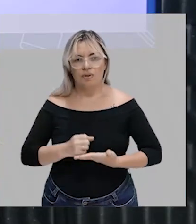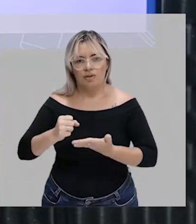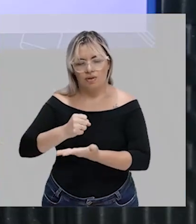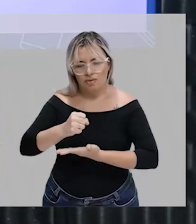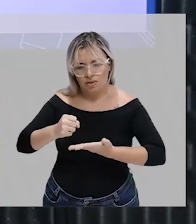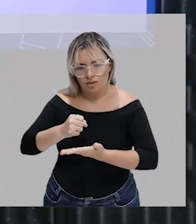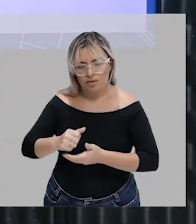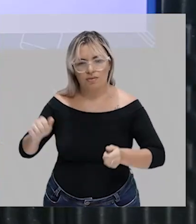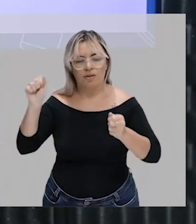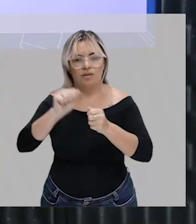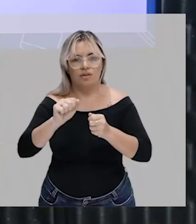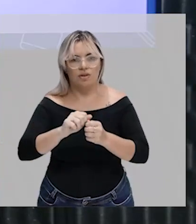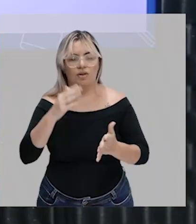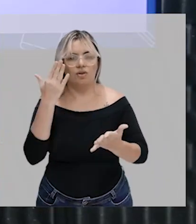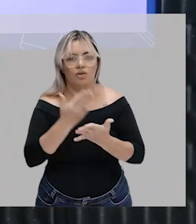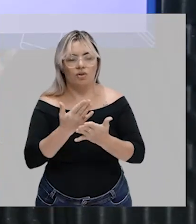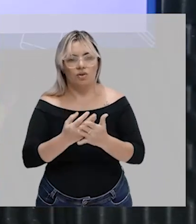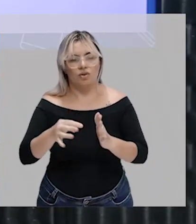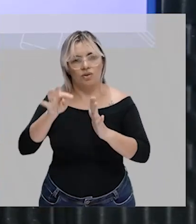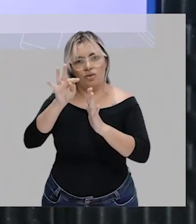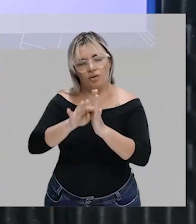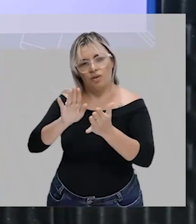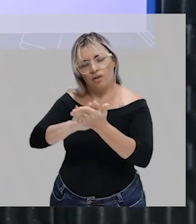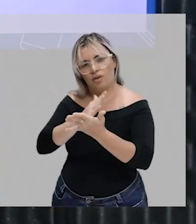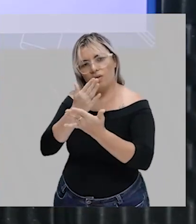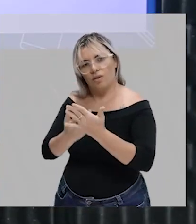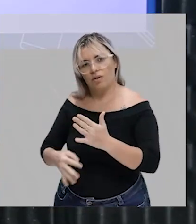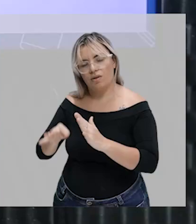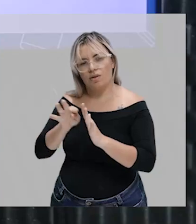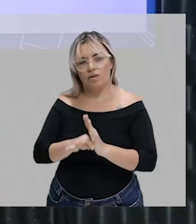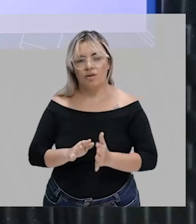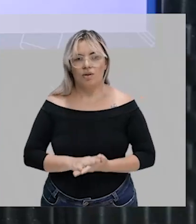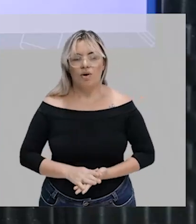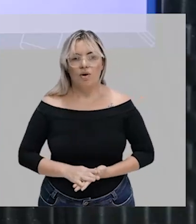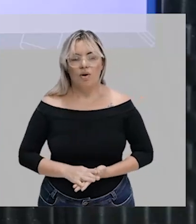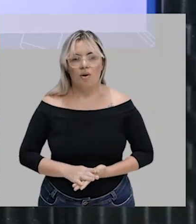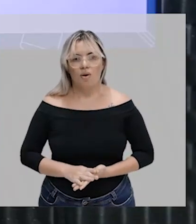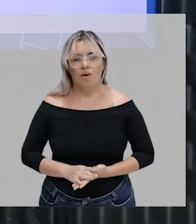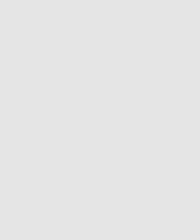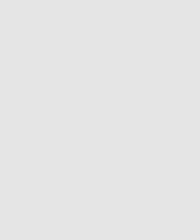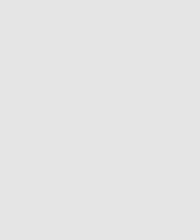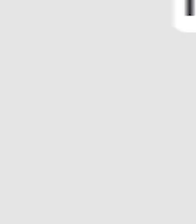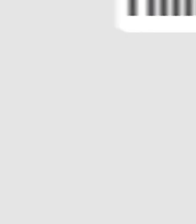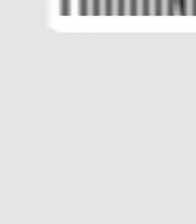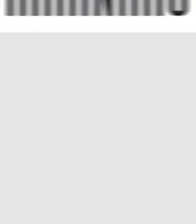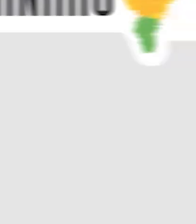estudo de texto, uma interpretação textual. E por hoje a gente fica por aqui. Hasta luego!